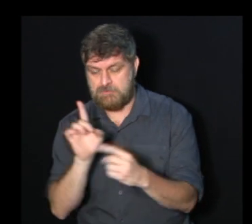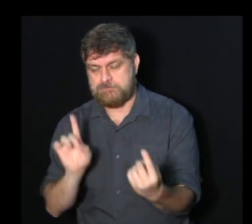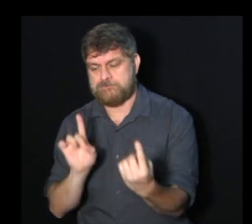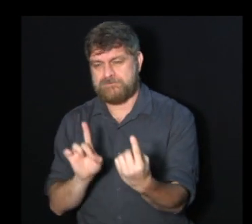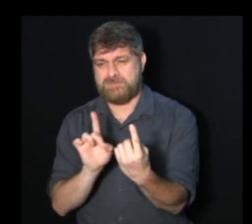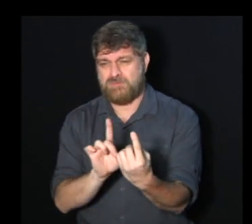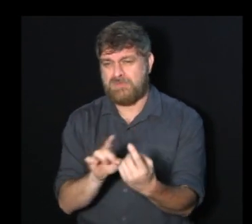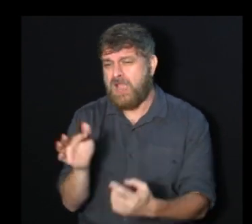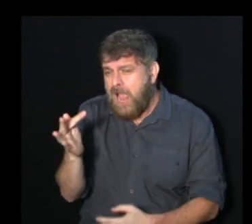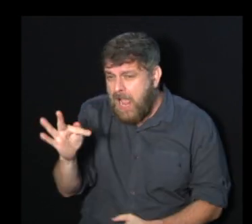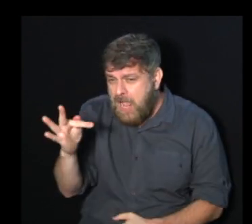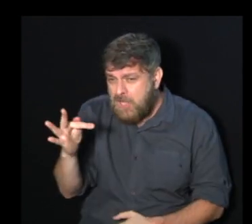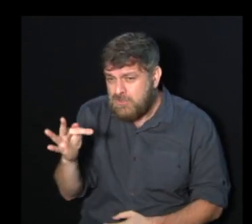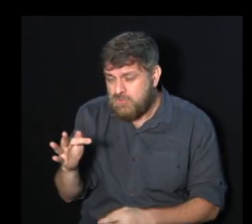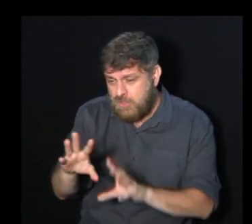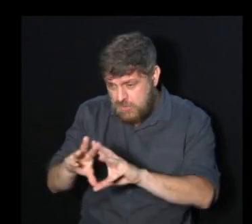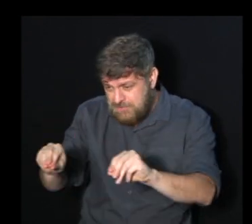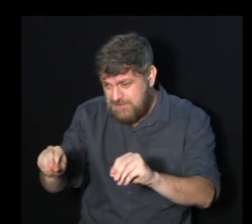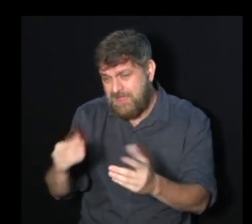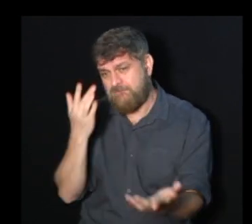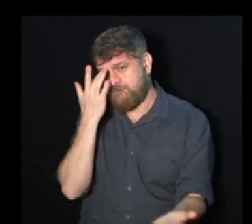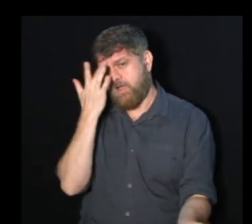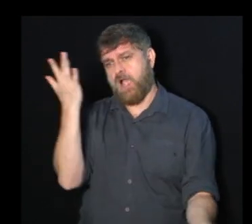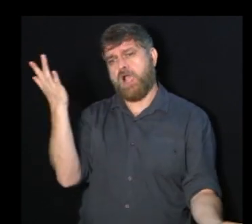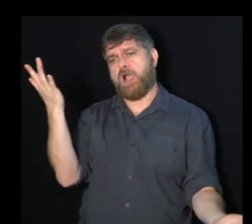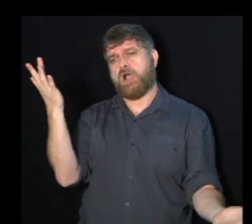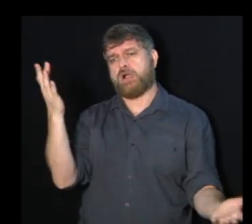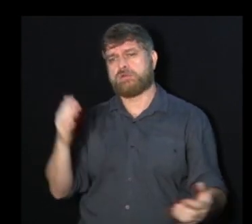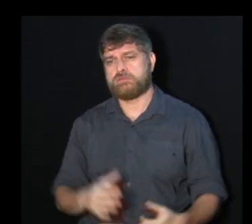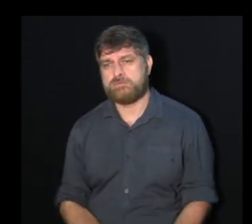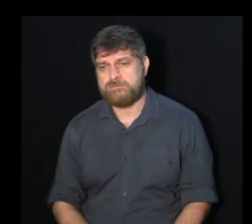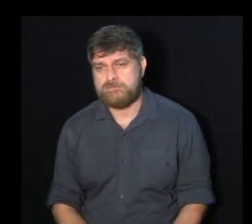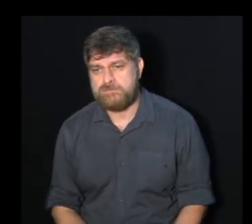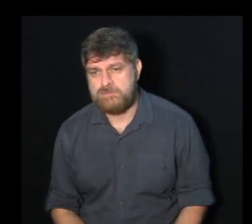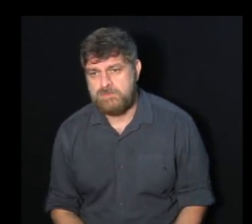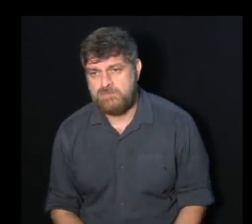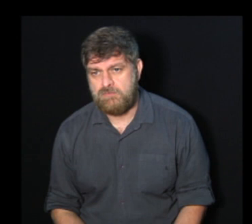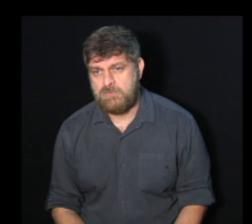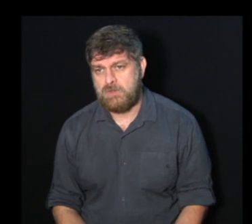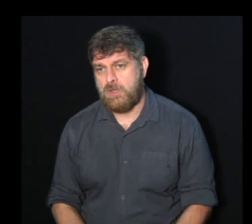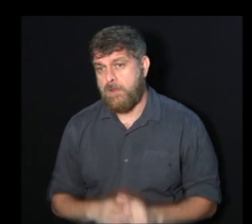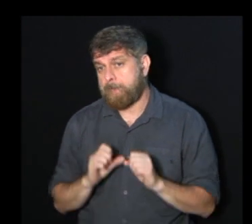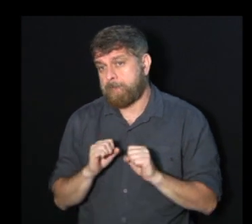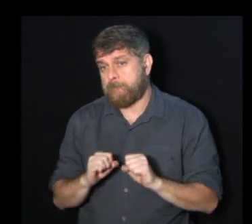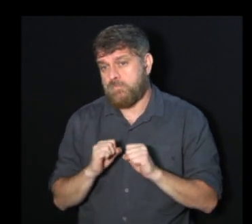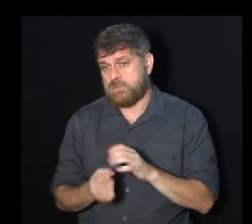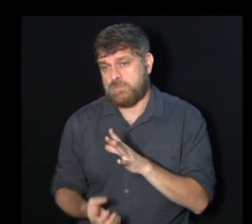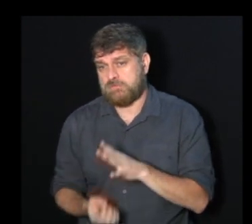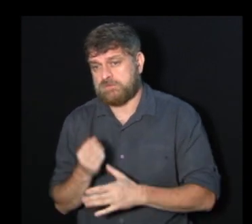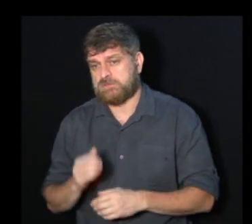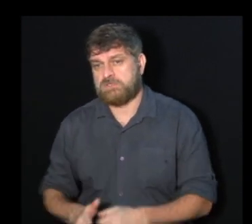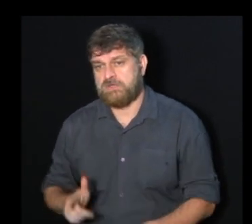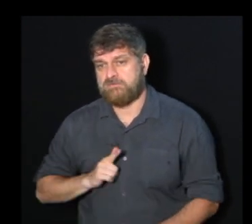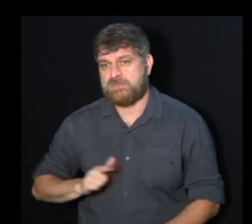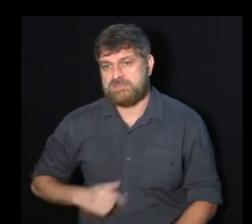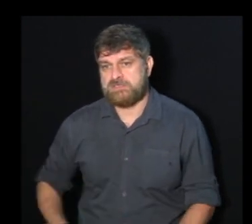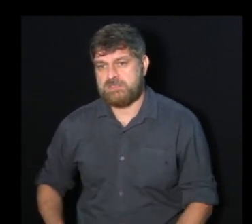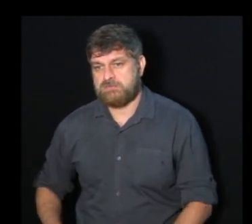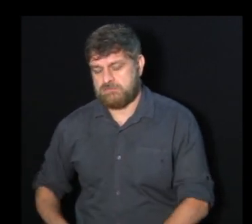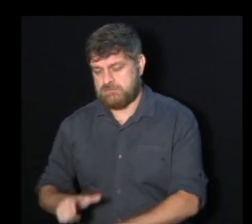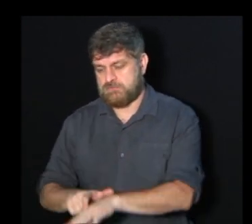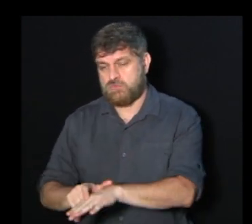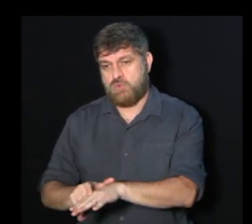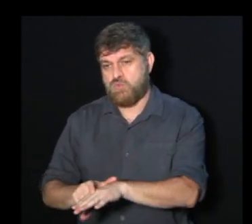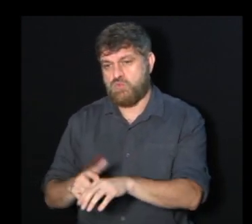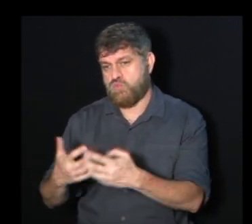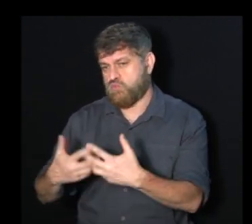muito fácil. Tratar a dor, ou eu posso passar uma corrente analgésica